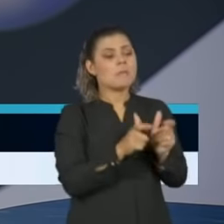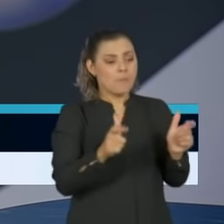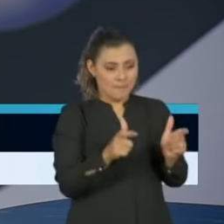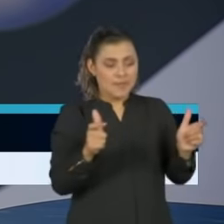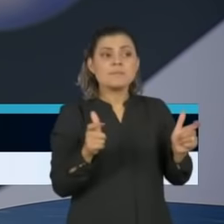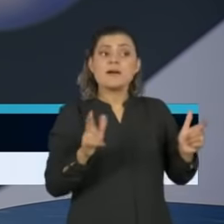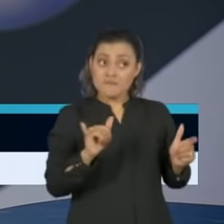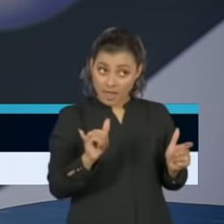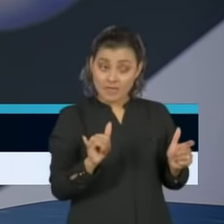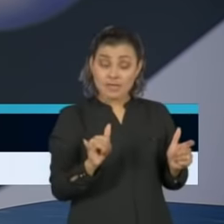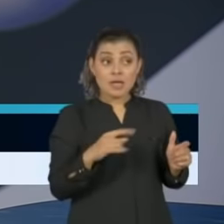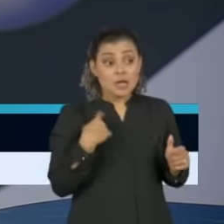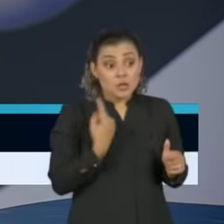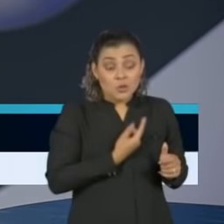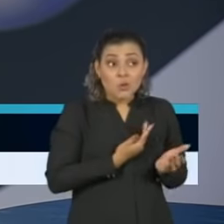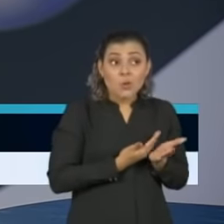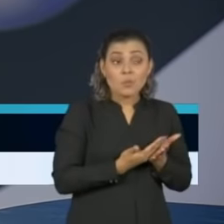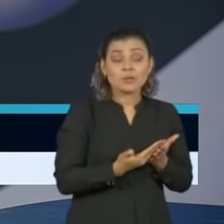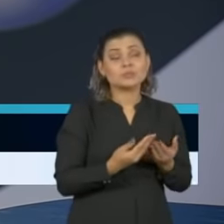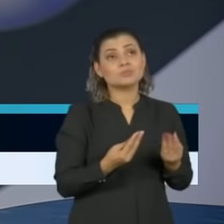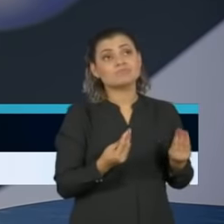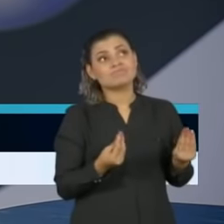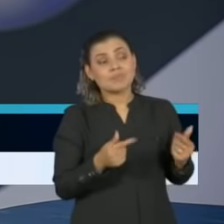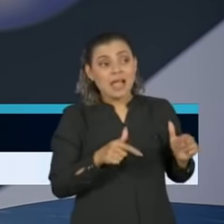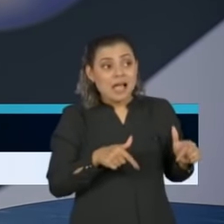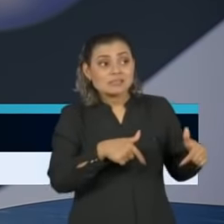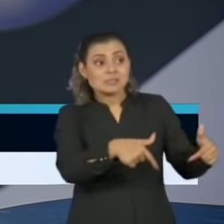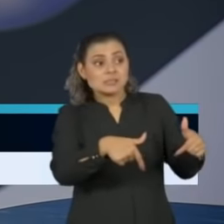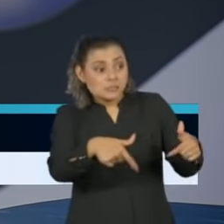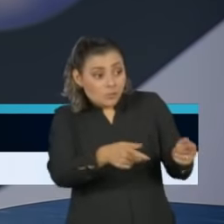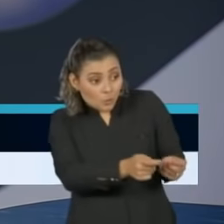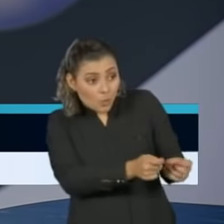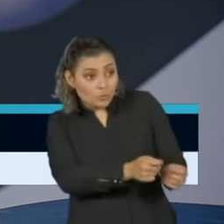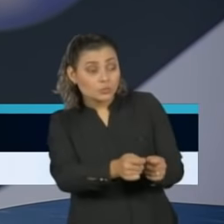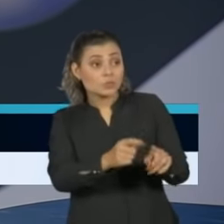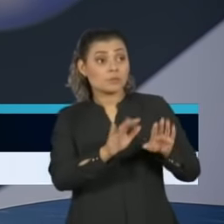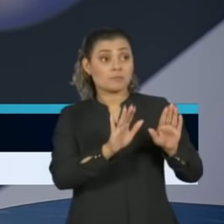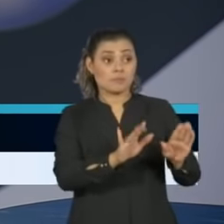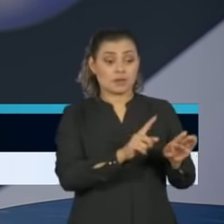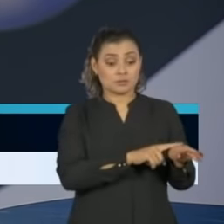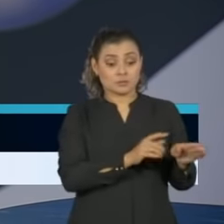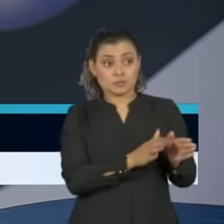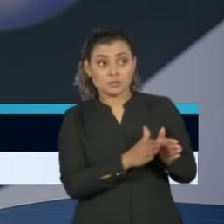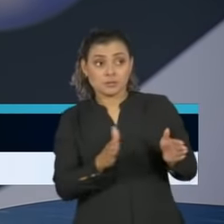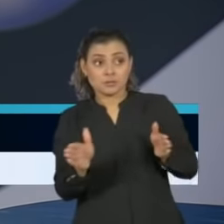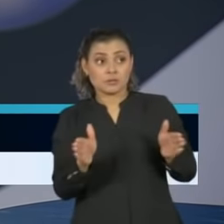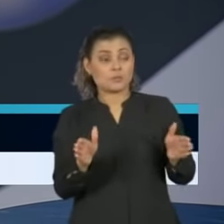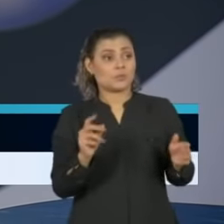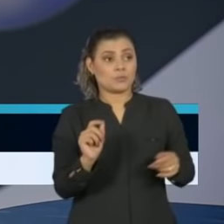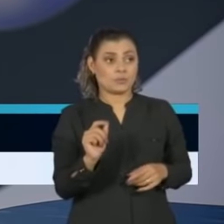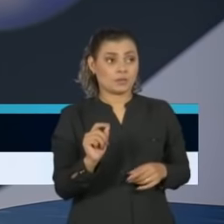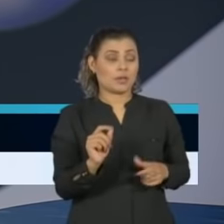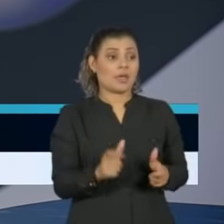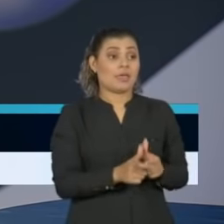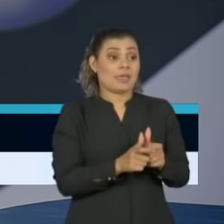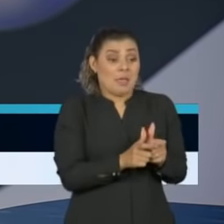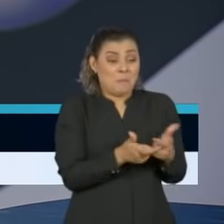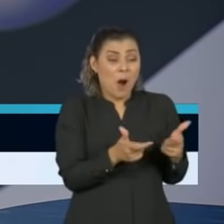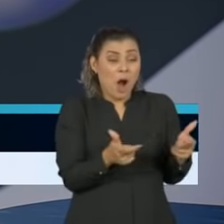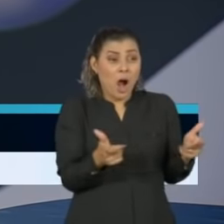Ou seja, a gente está entrando com ações de mitigação no momento que tem uma tendência para crescimento